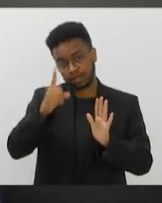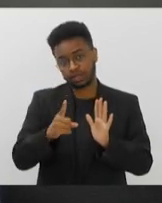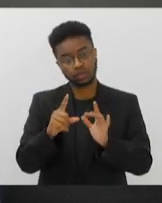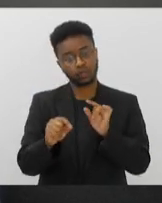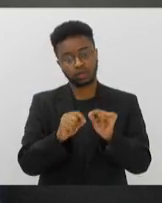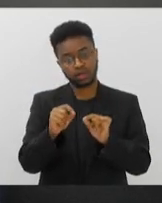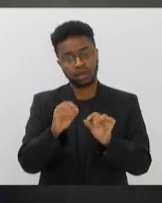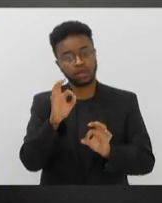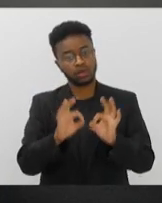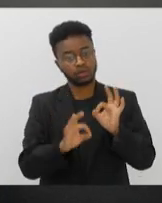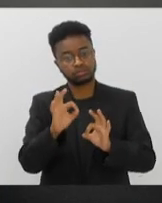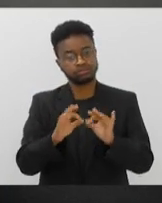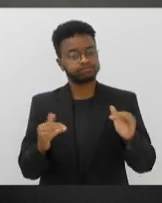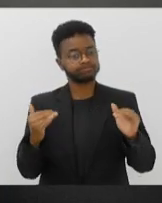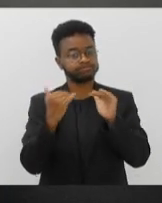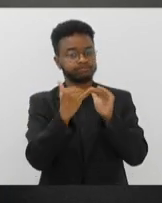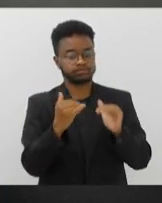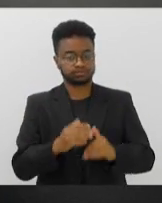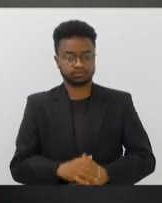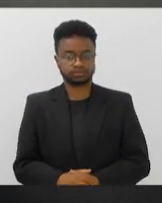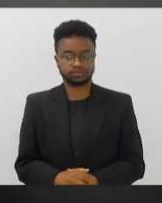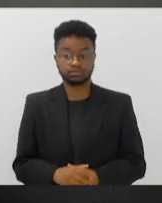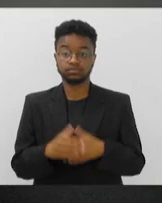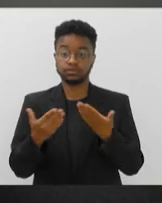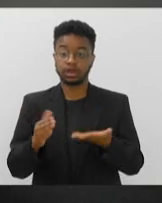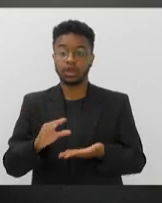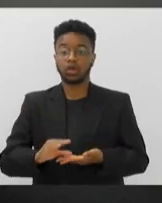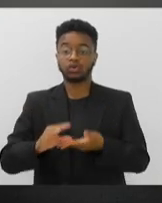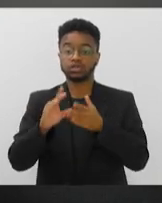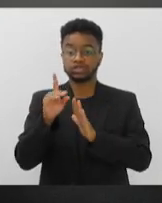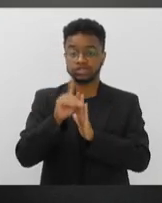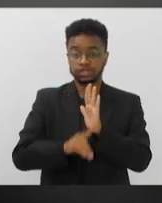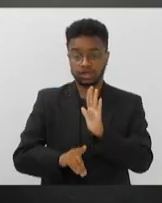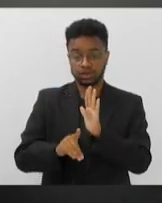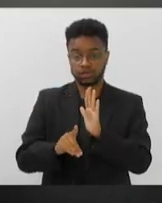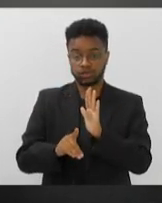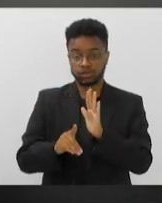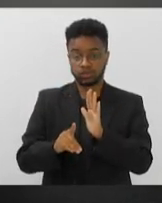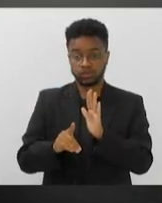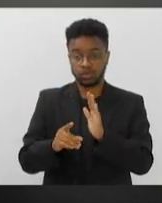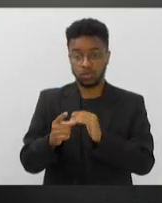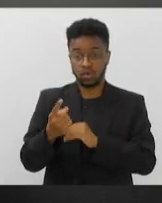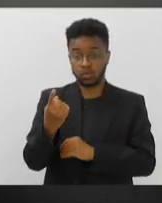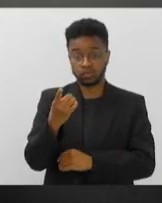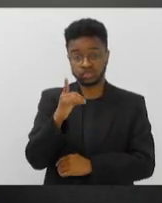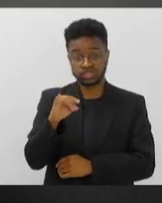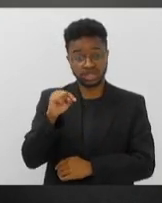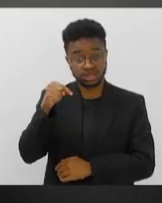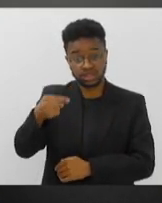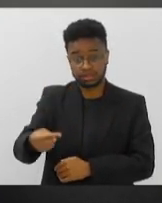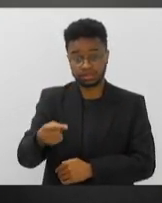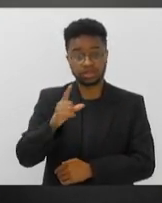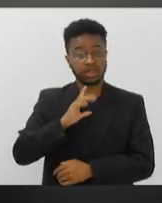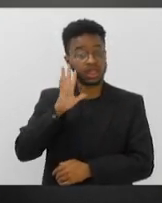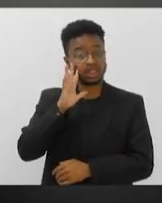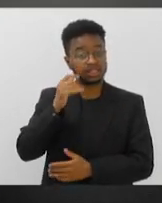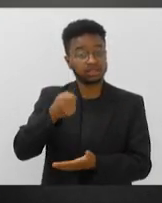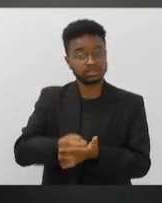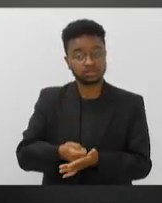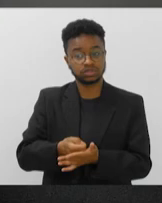composição seja paritária então gente um conselho de direito no dia seguinte em que veio a decisão tirando dois